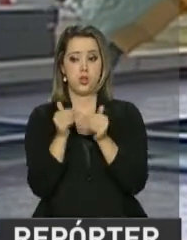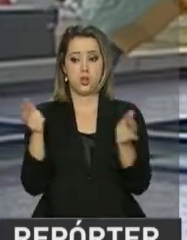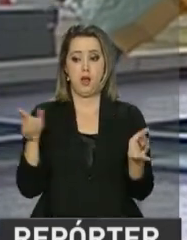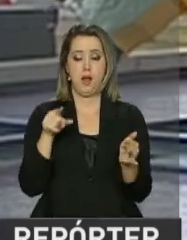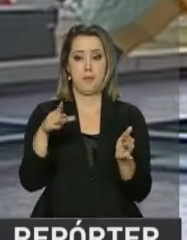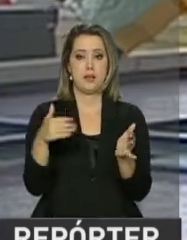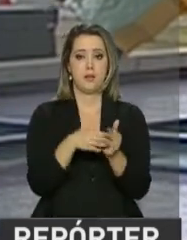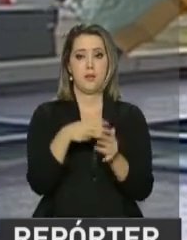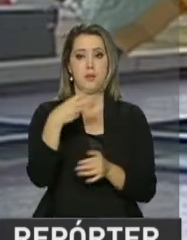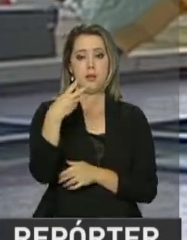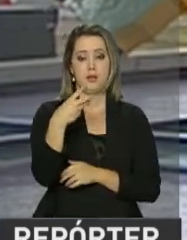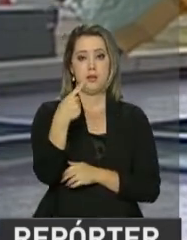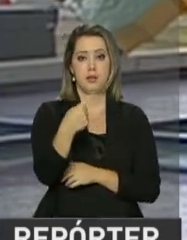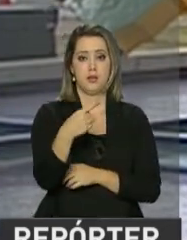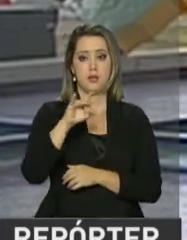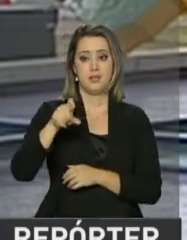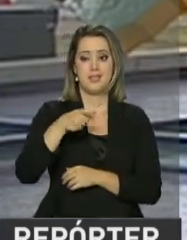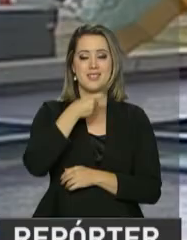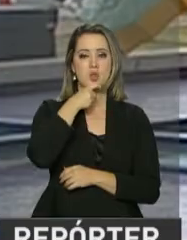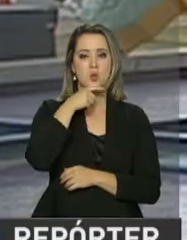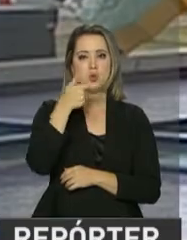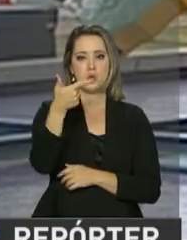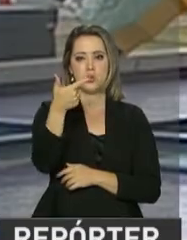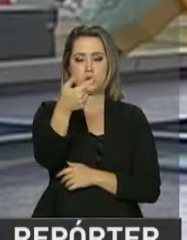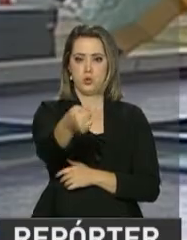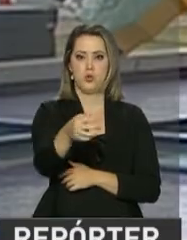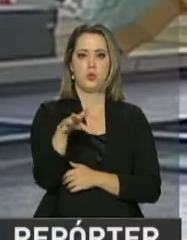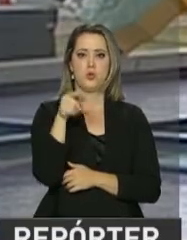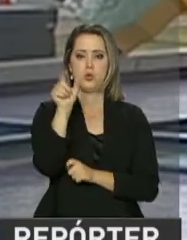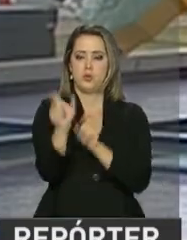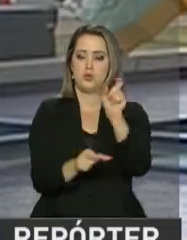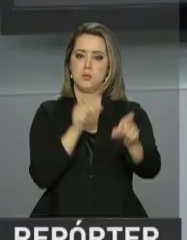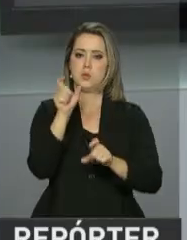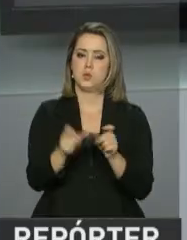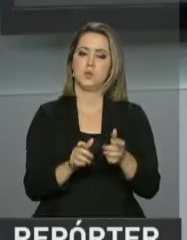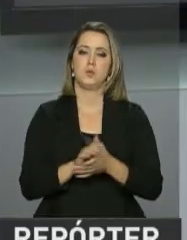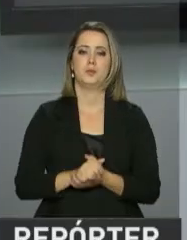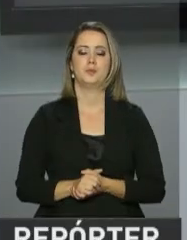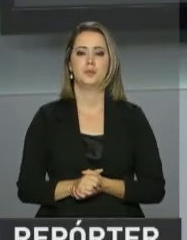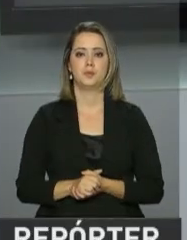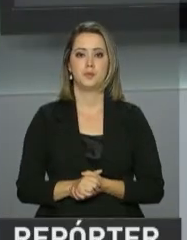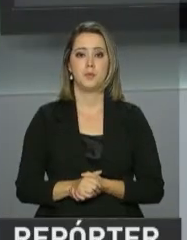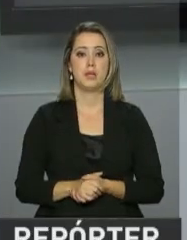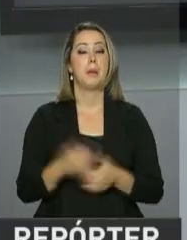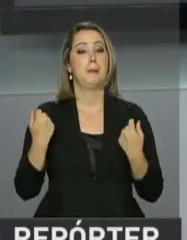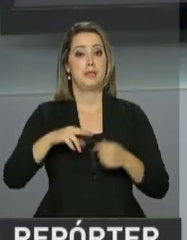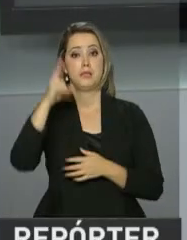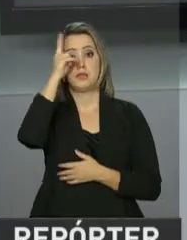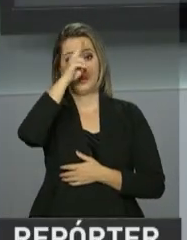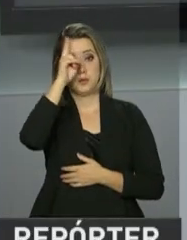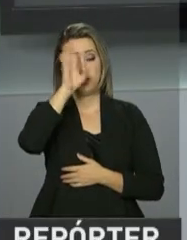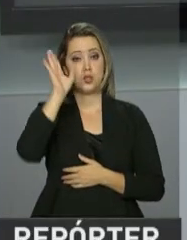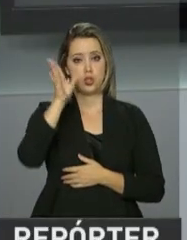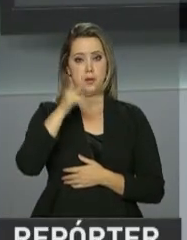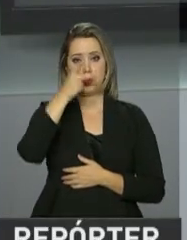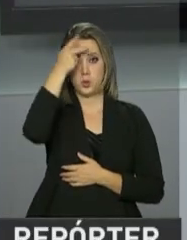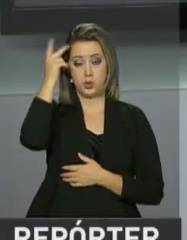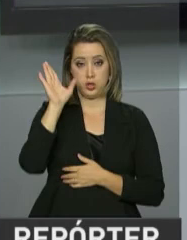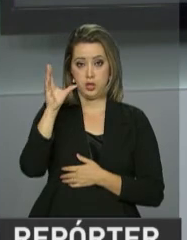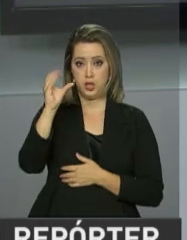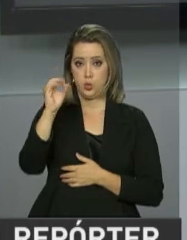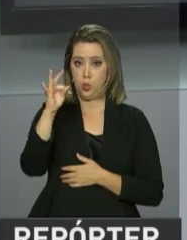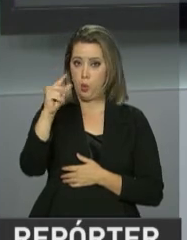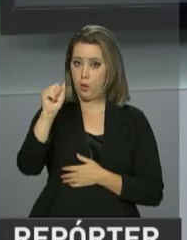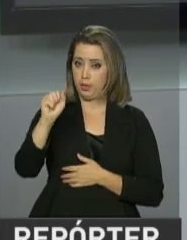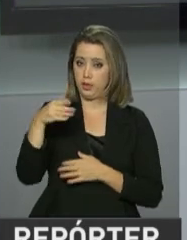dia 31 de julho de 2017 a todos os trabalhadores e vale lembrar que quem já é cliente da caixa vai